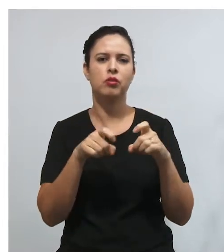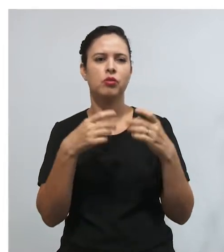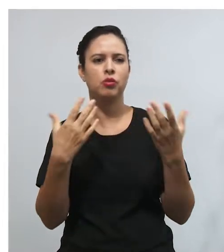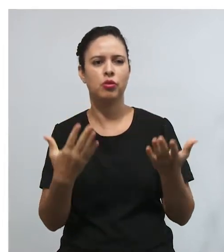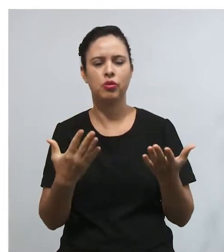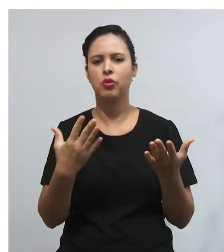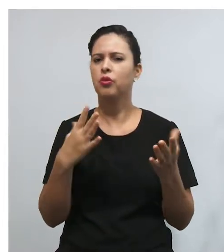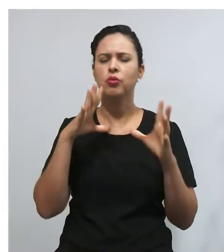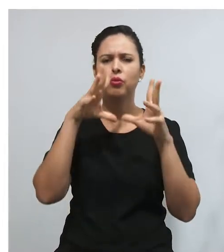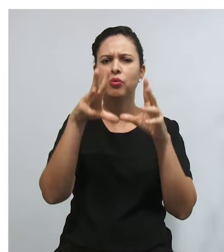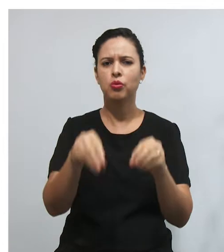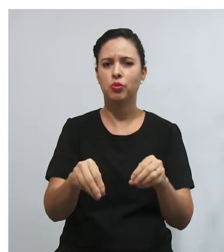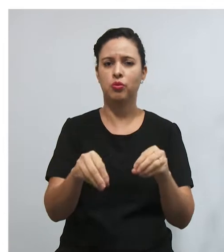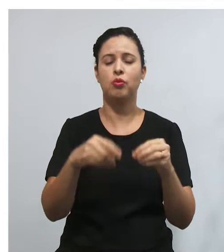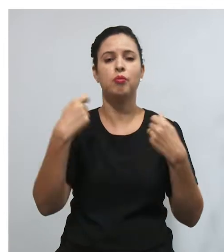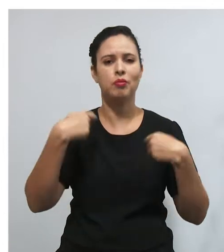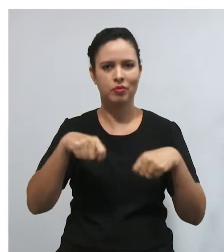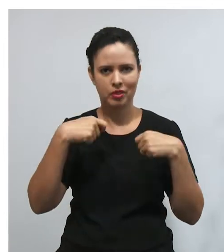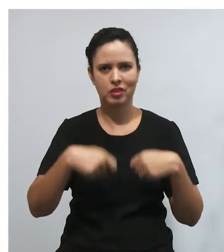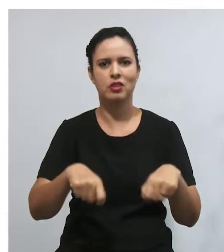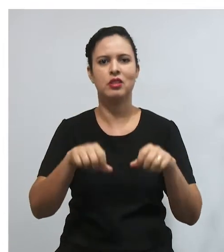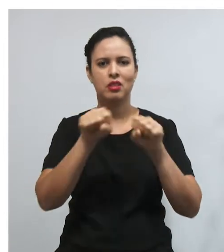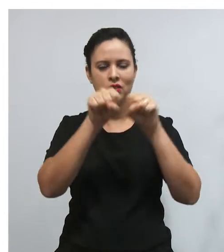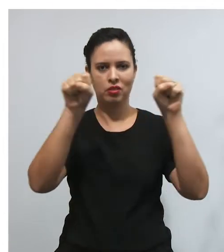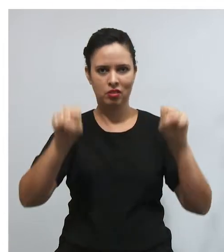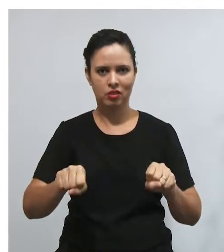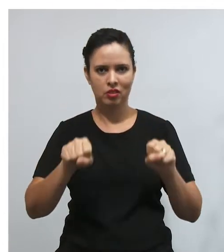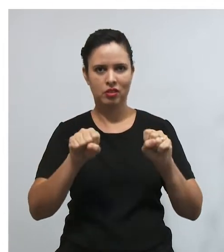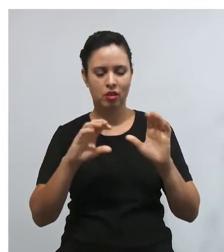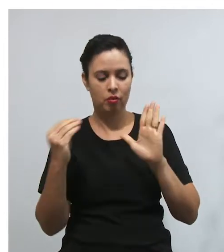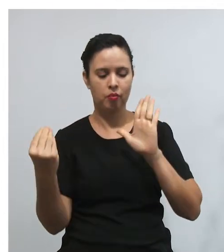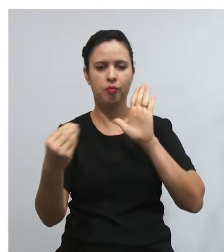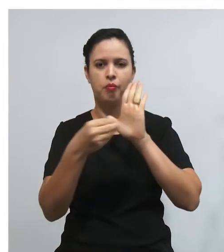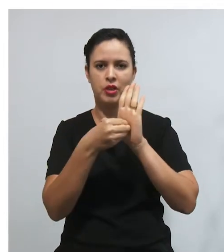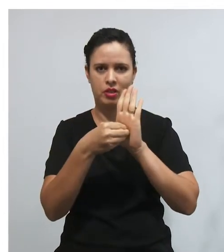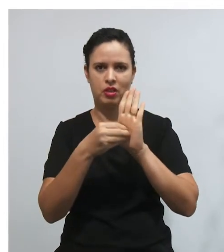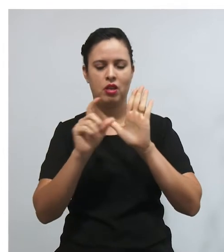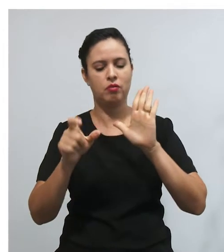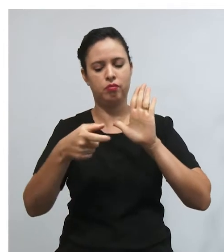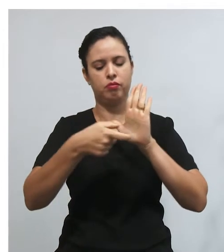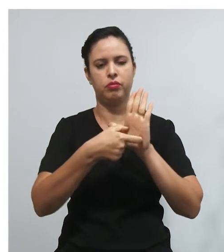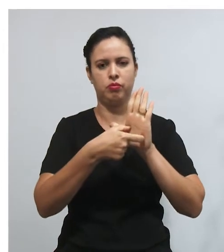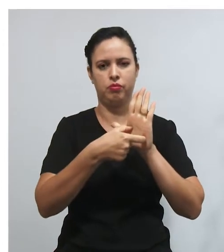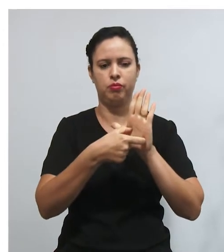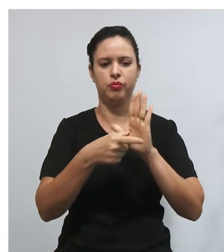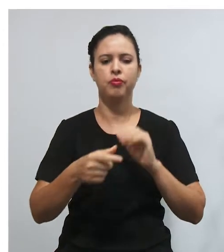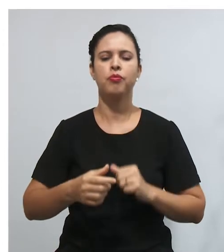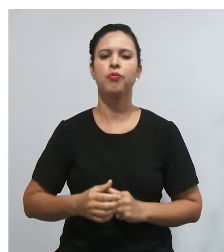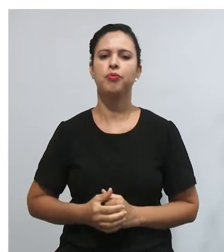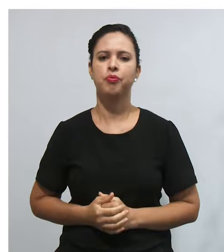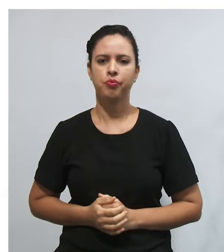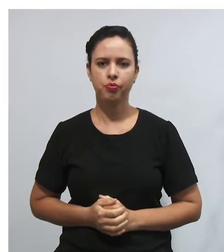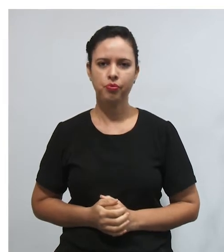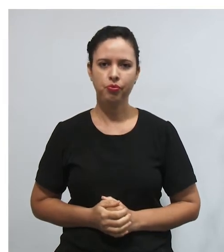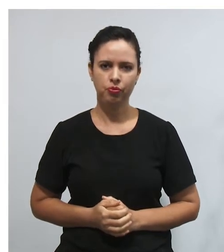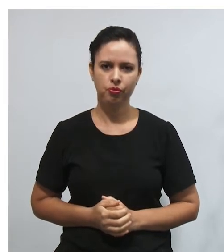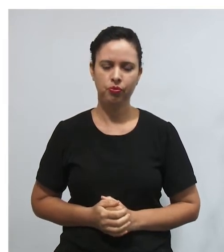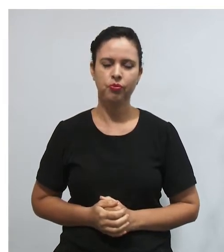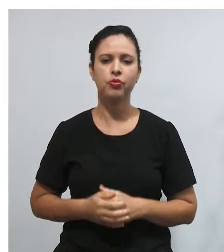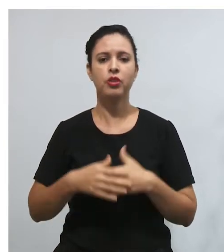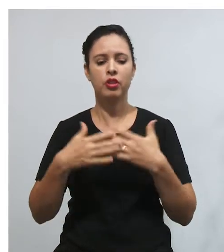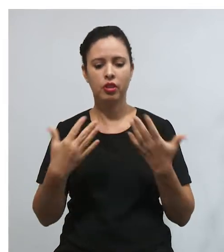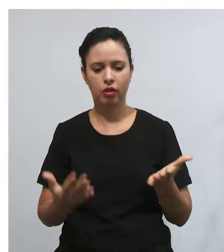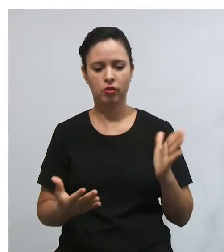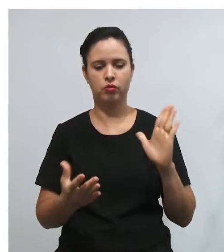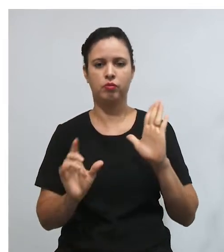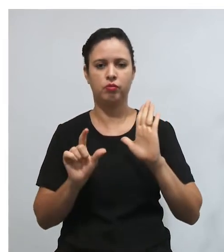depender do programa, do sistema que está instalado no computador. São os softwares. Então, a gente pode definir que software